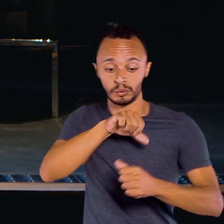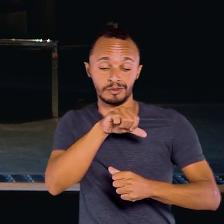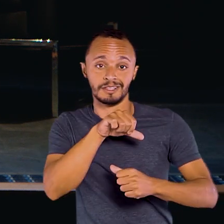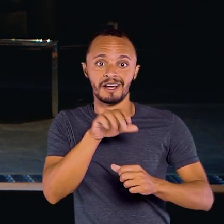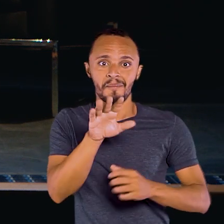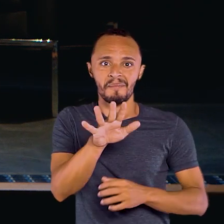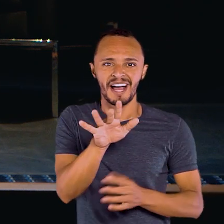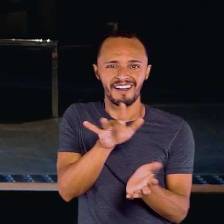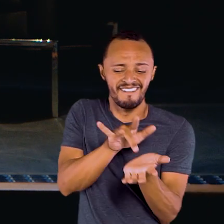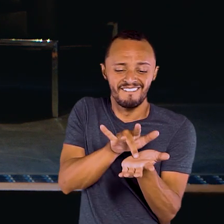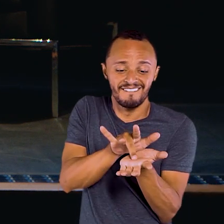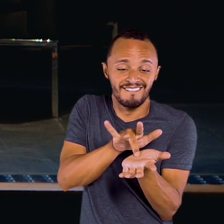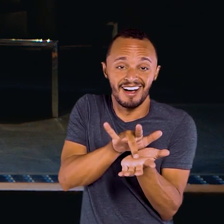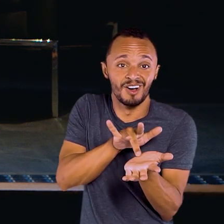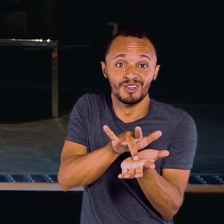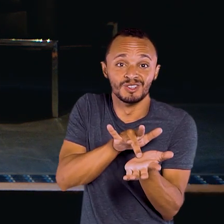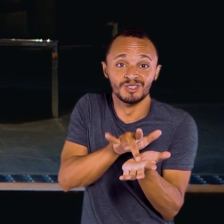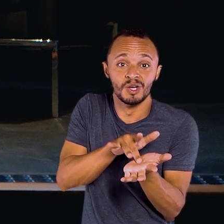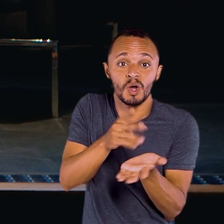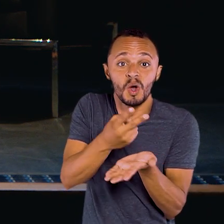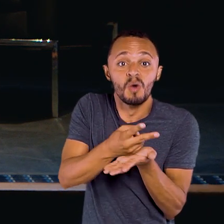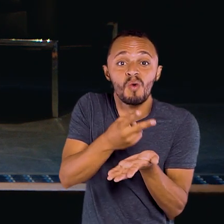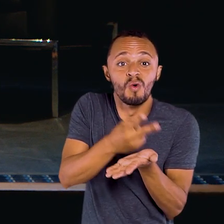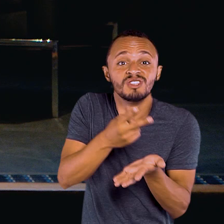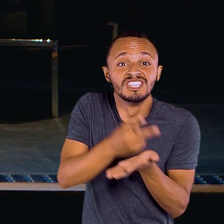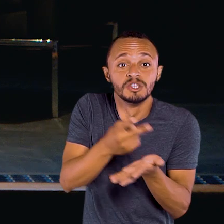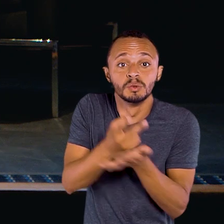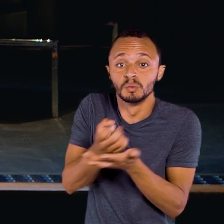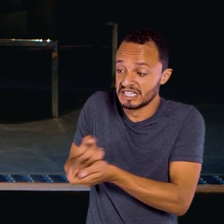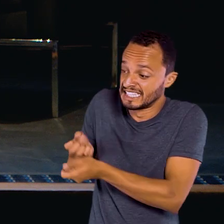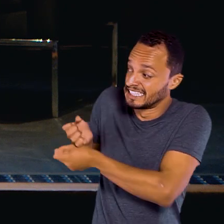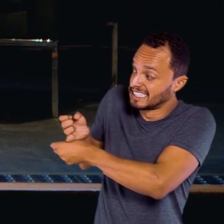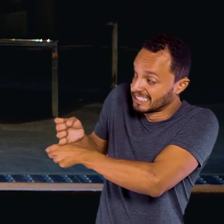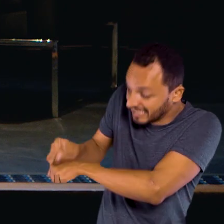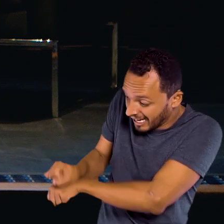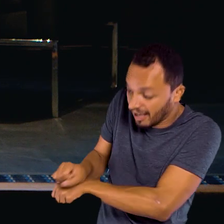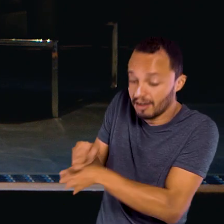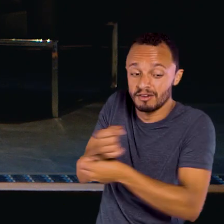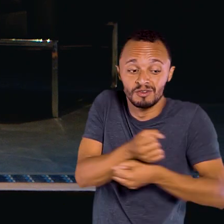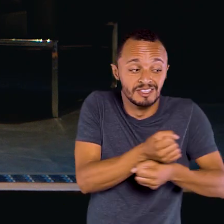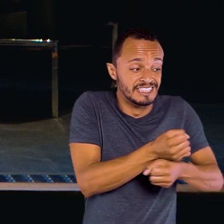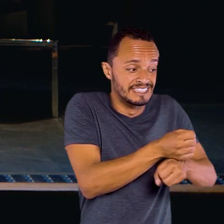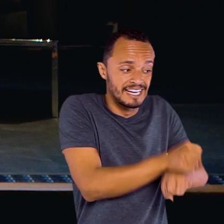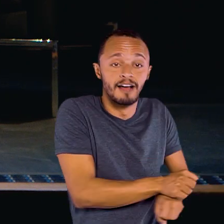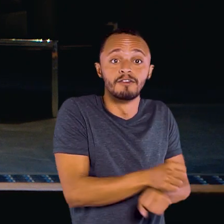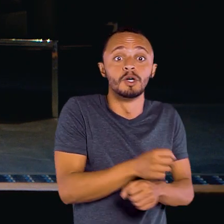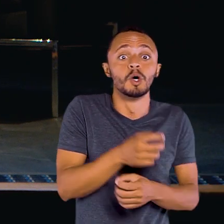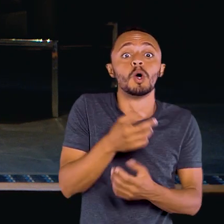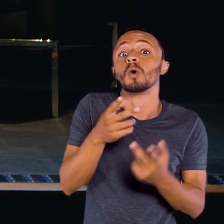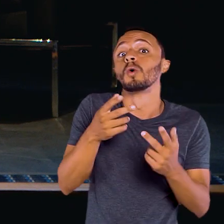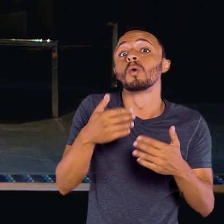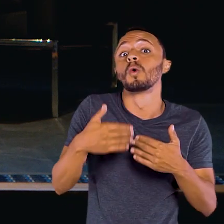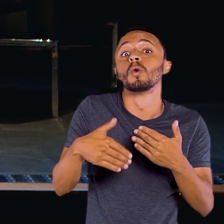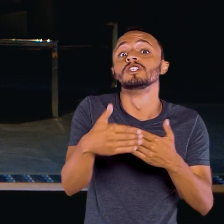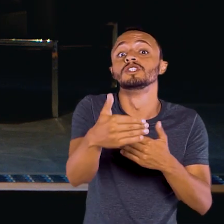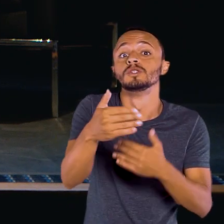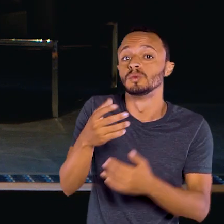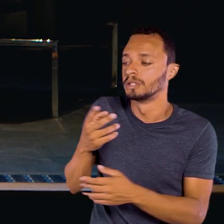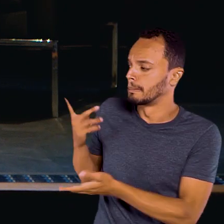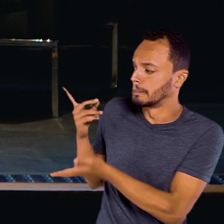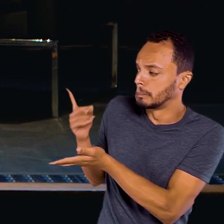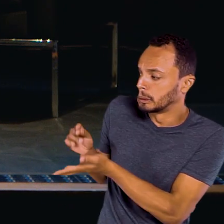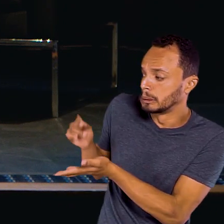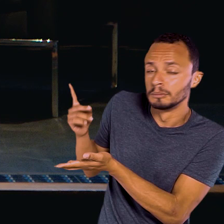a arquitetura ela fala muito, né? Fala muito. E eu quis também provocar um pouco